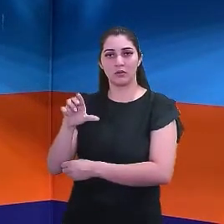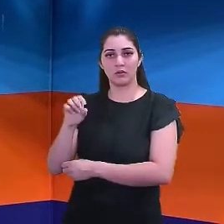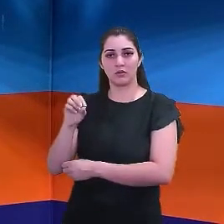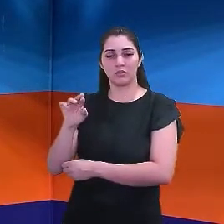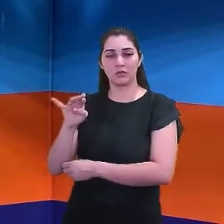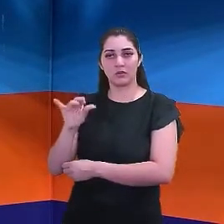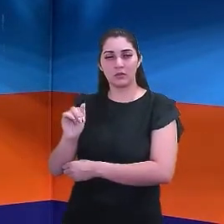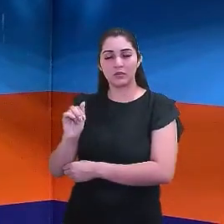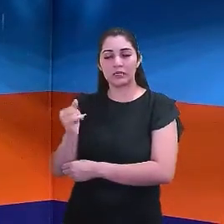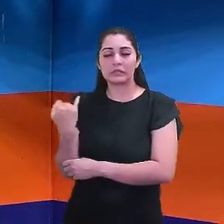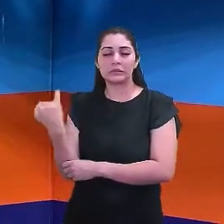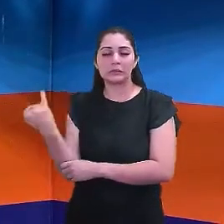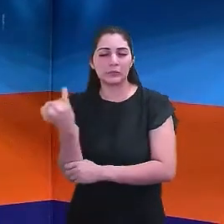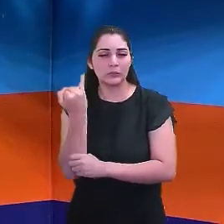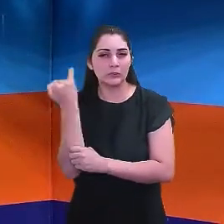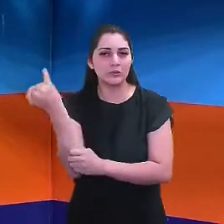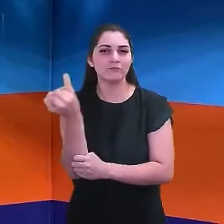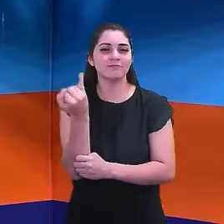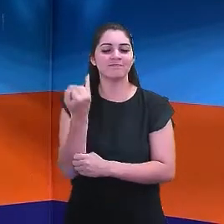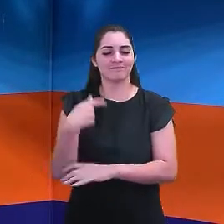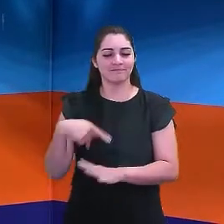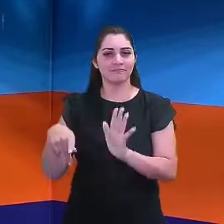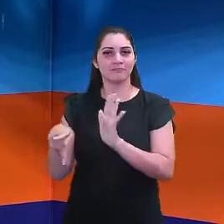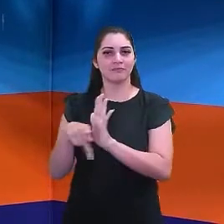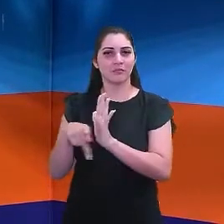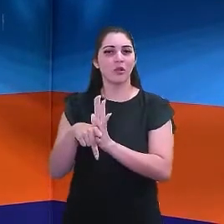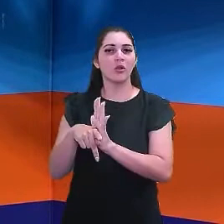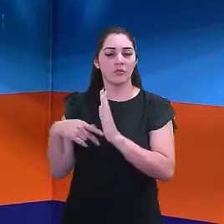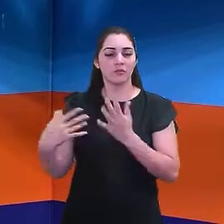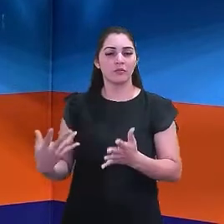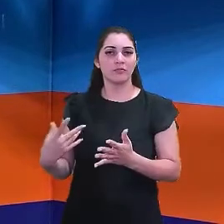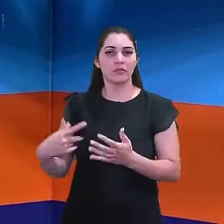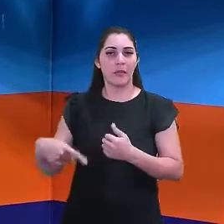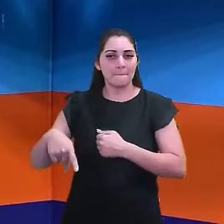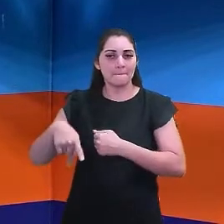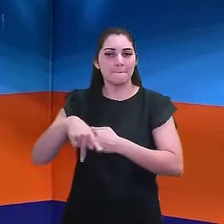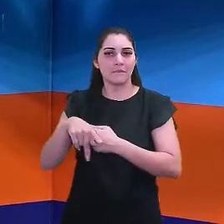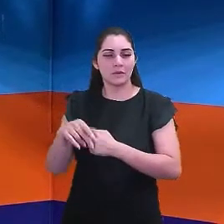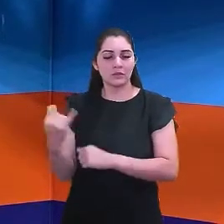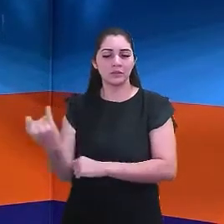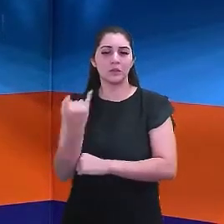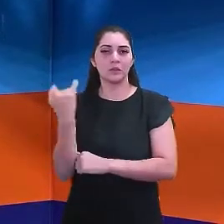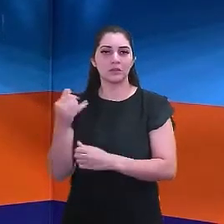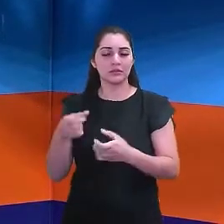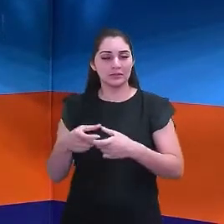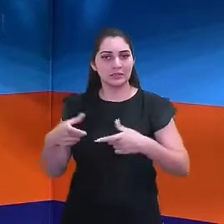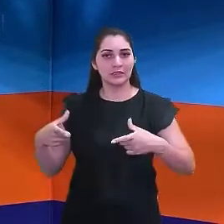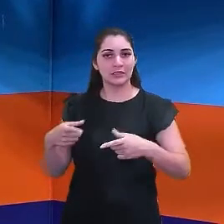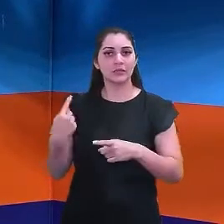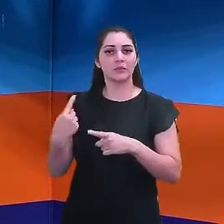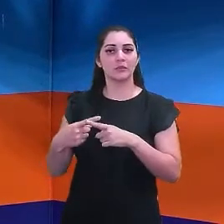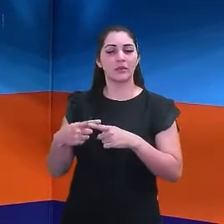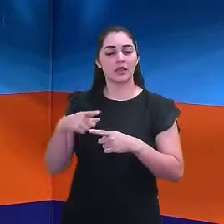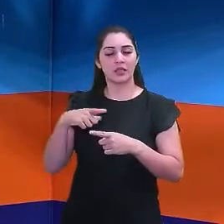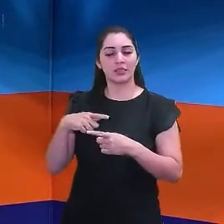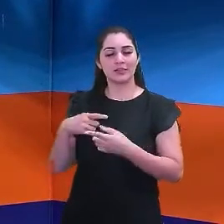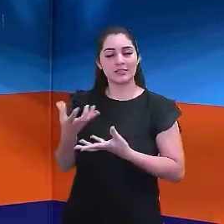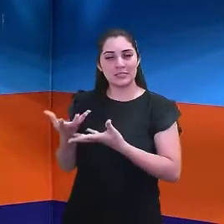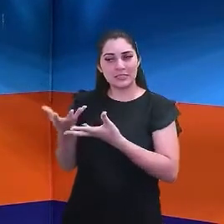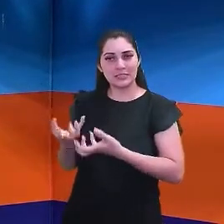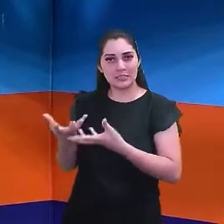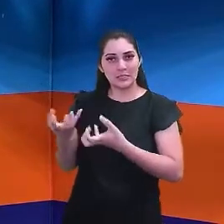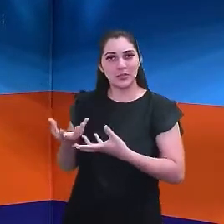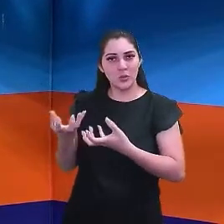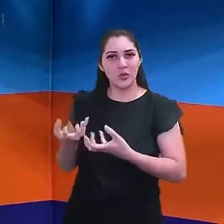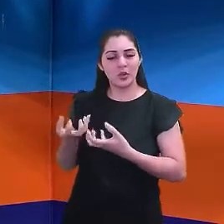Hemoglobina tem essa proteína, ela tem uma importância muito grande para o quê? Para carregar esse oxigênio para os tecidos,